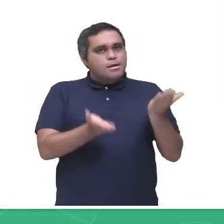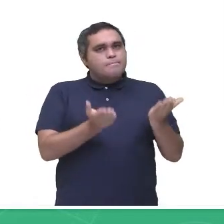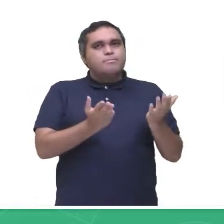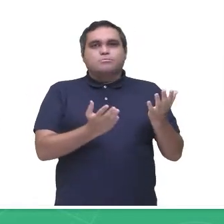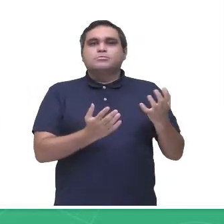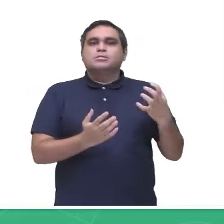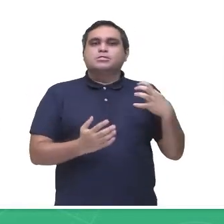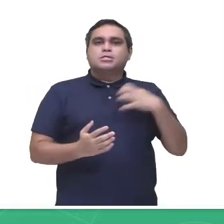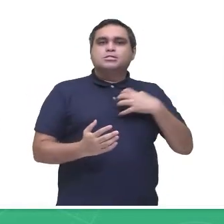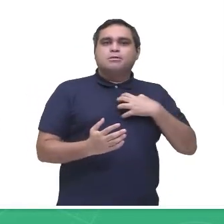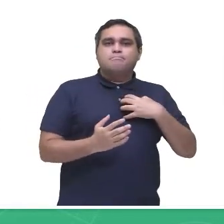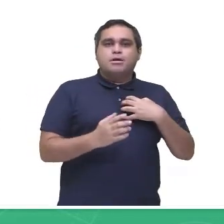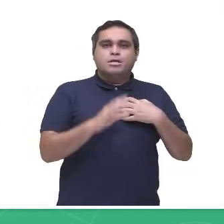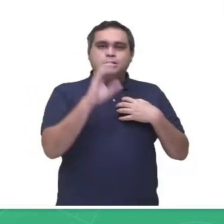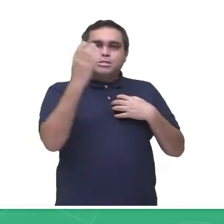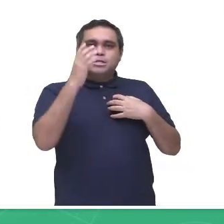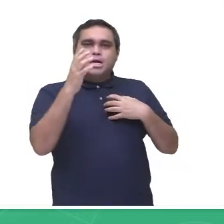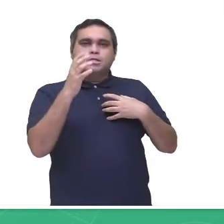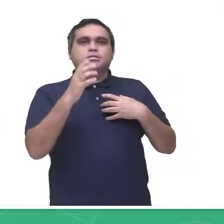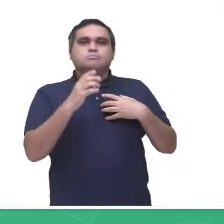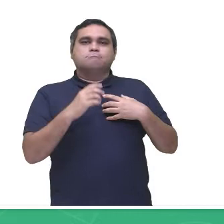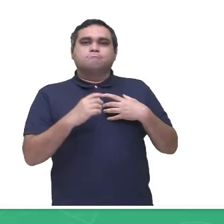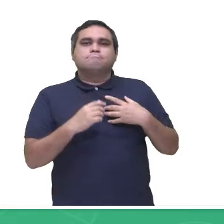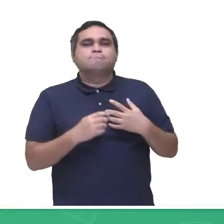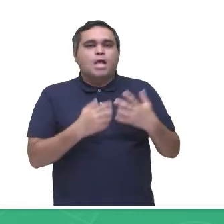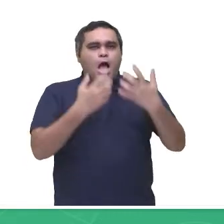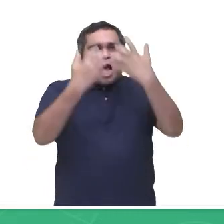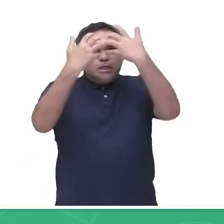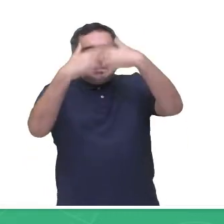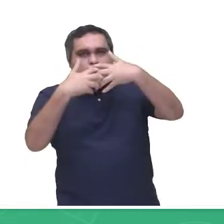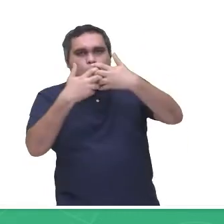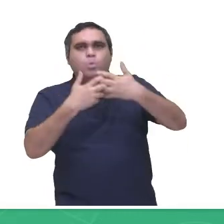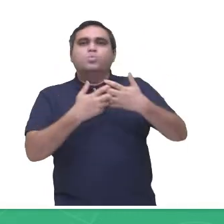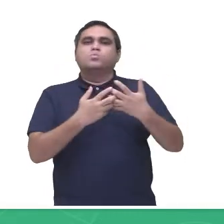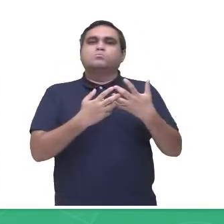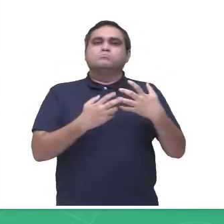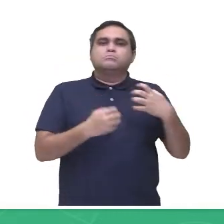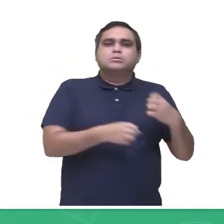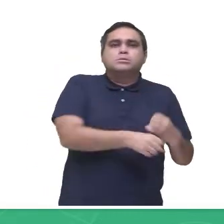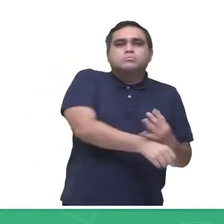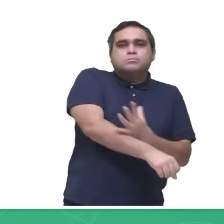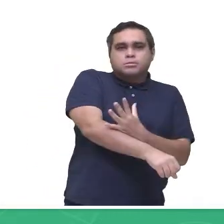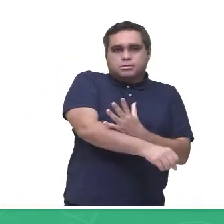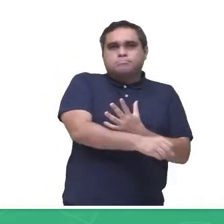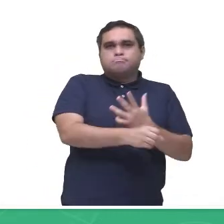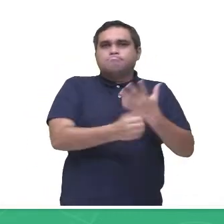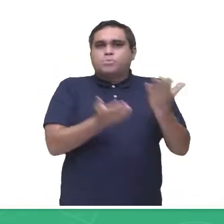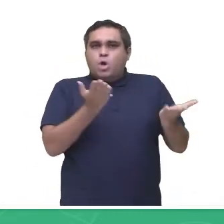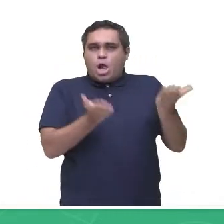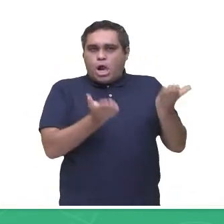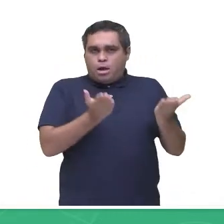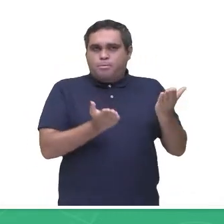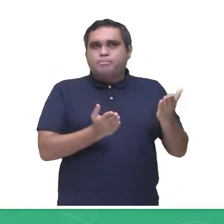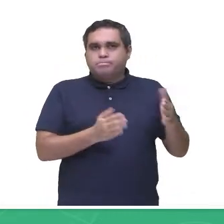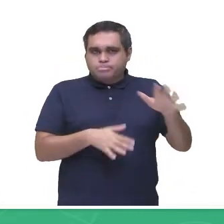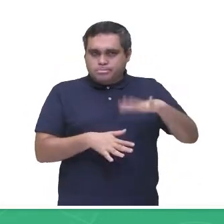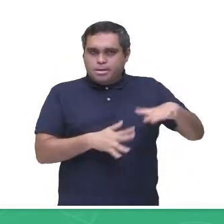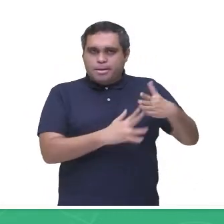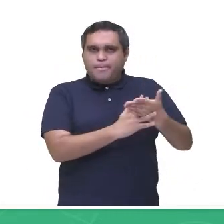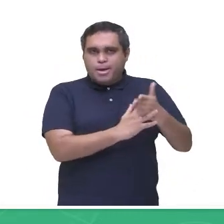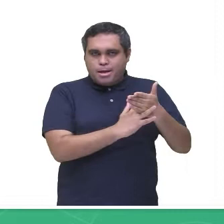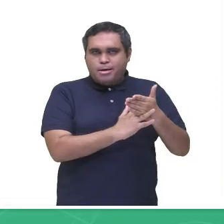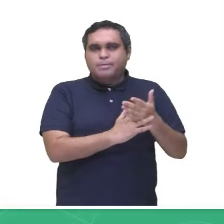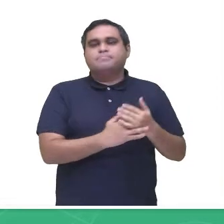ou entre a arte e a ciência, que os artistas renascentistas procuram realizar de forma muito